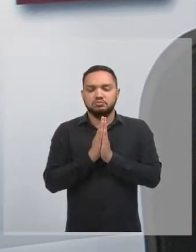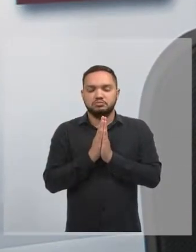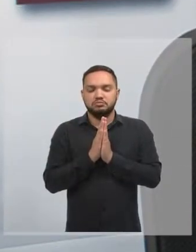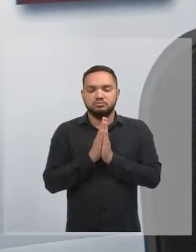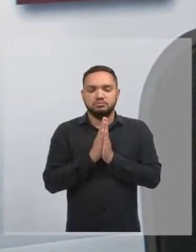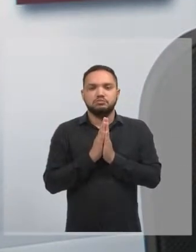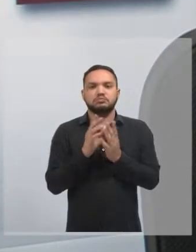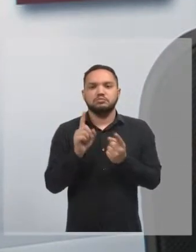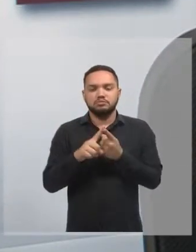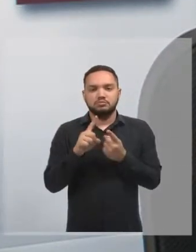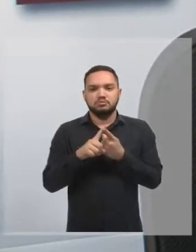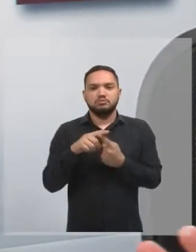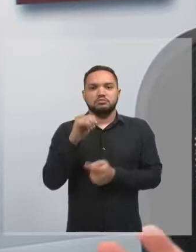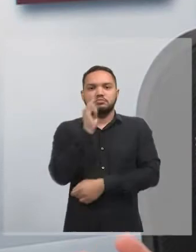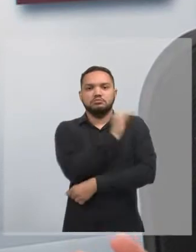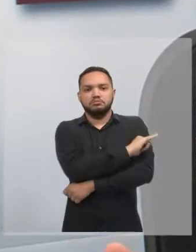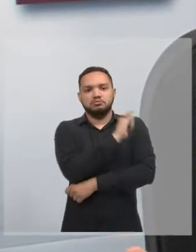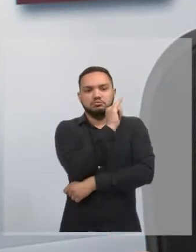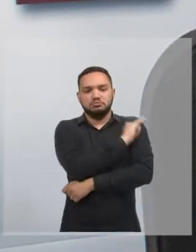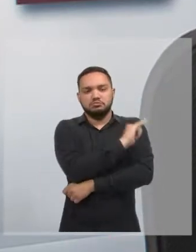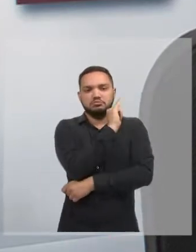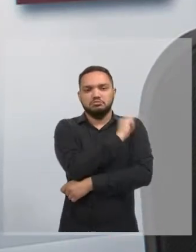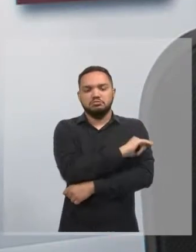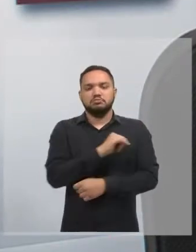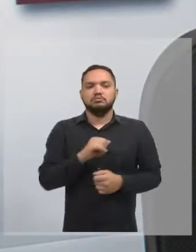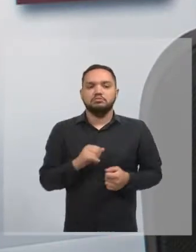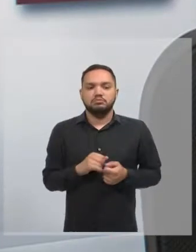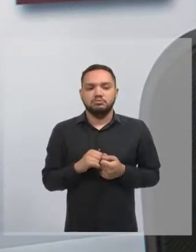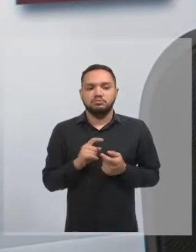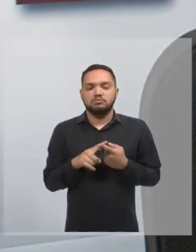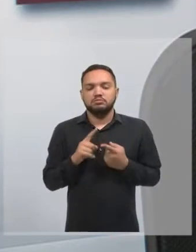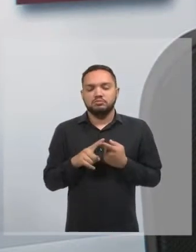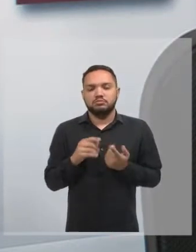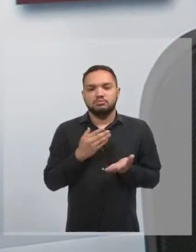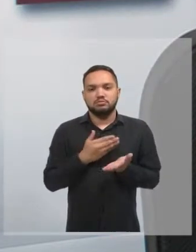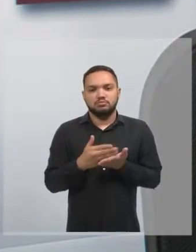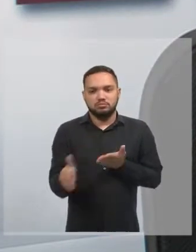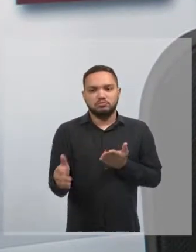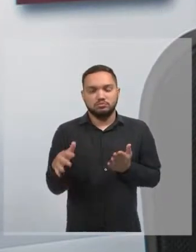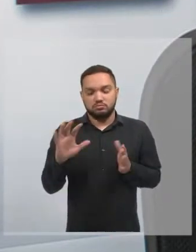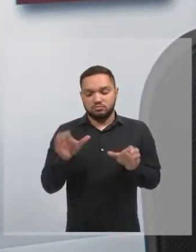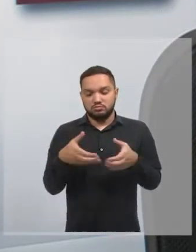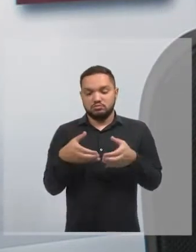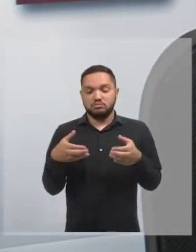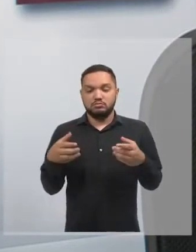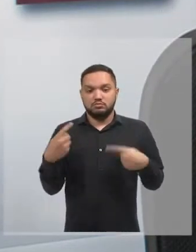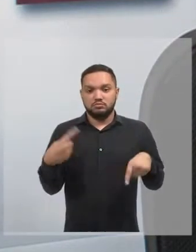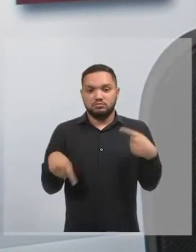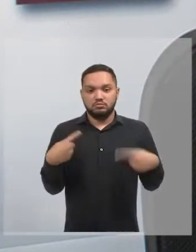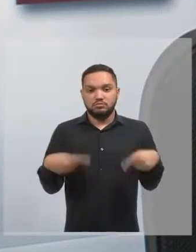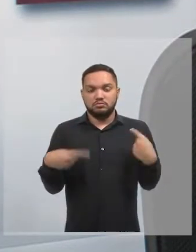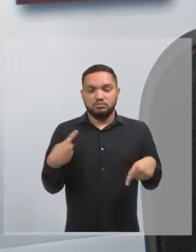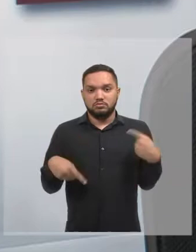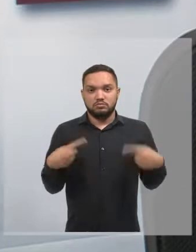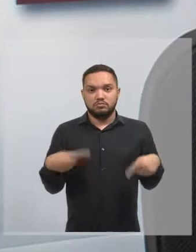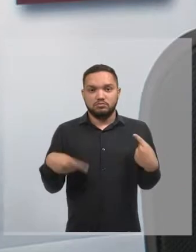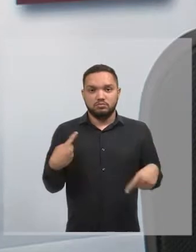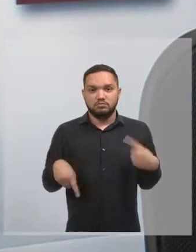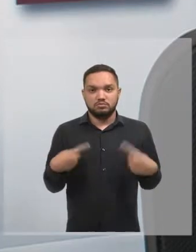federal. Rio de Janeiro nem se fala, né, Paulo? Rio de Janeiro entrou num processo que a classe política ali literalmente